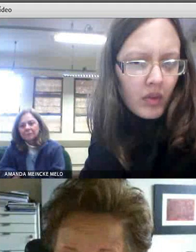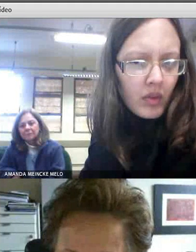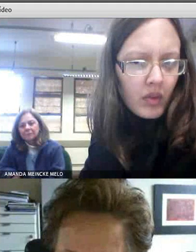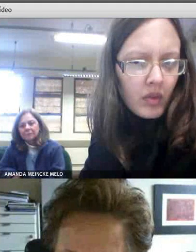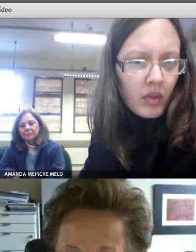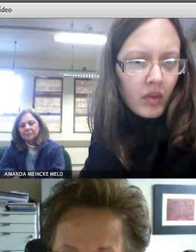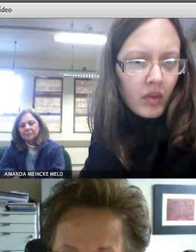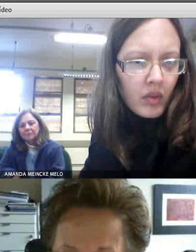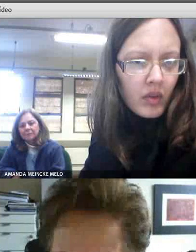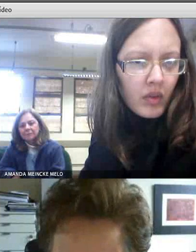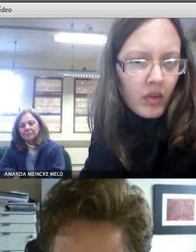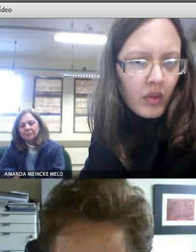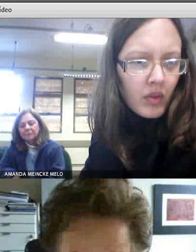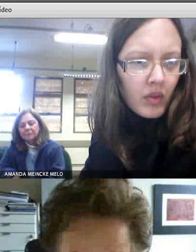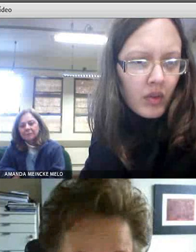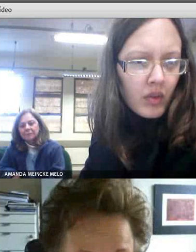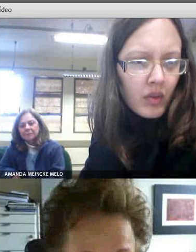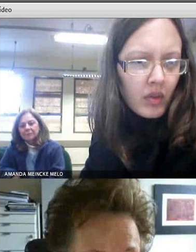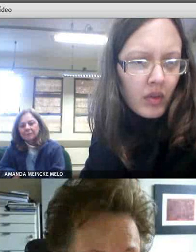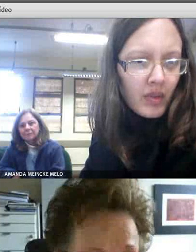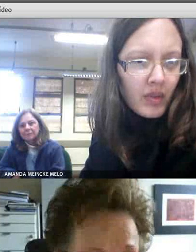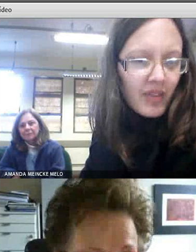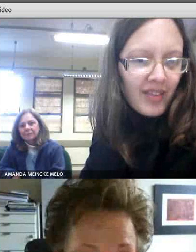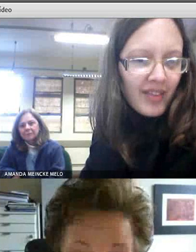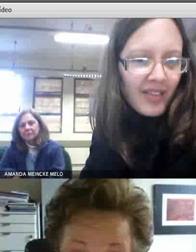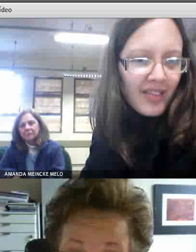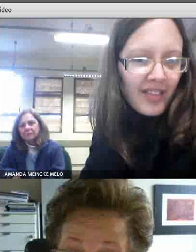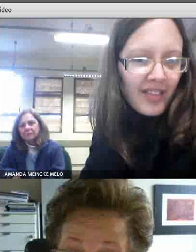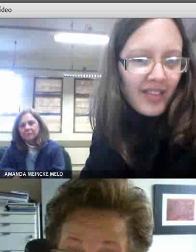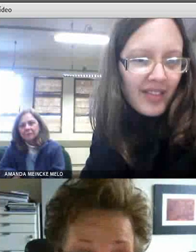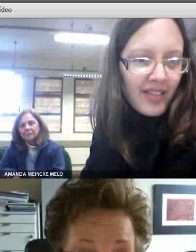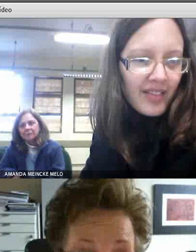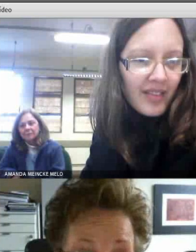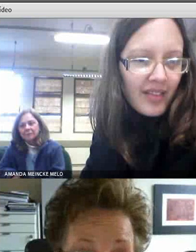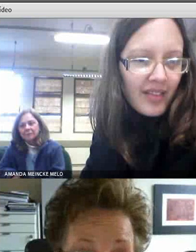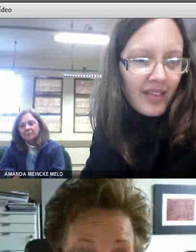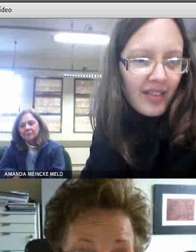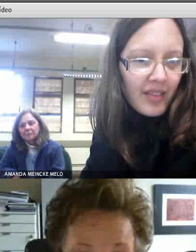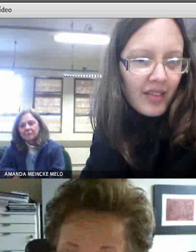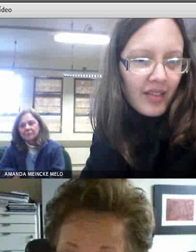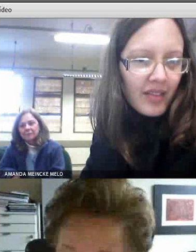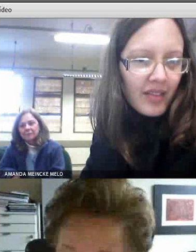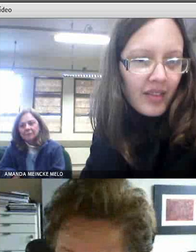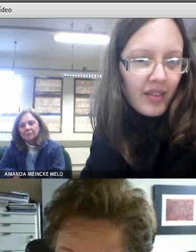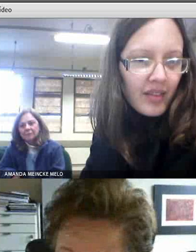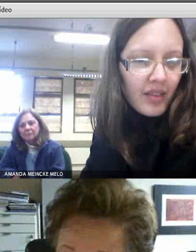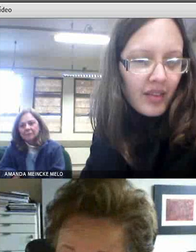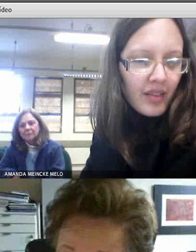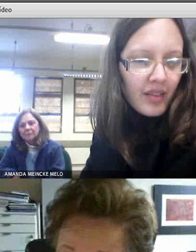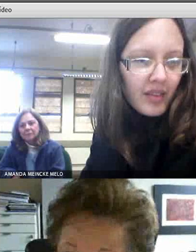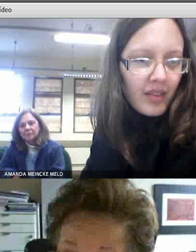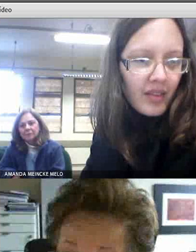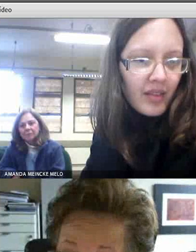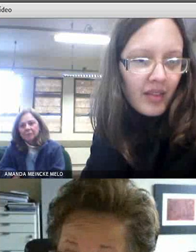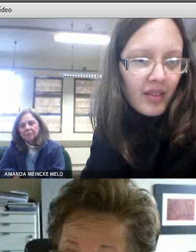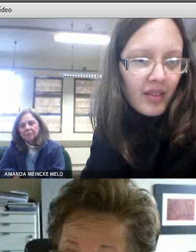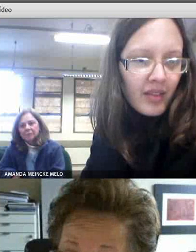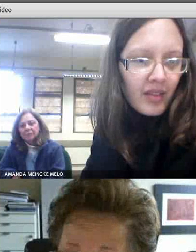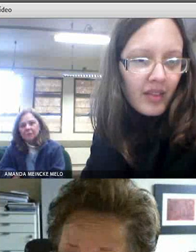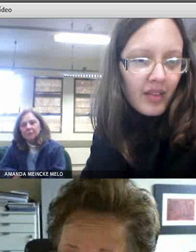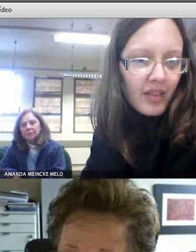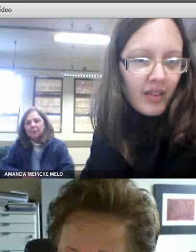alunos para lá. O que aconteceu? Isso estou por Luiz Bruno também. O que aconteceu é que